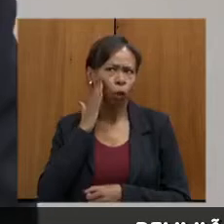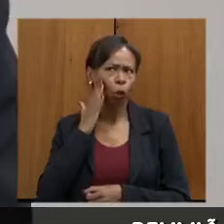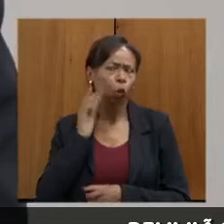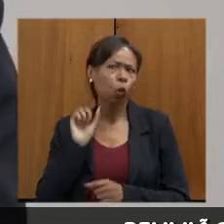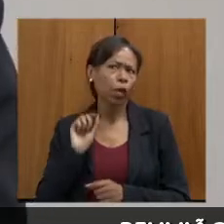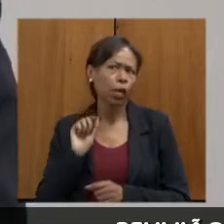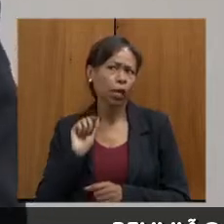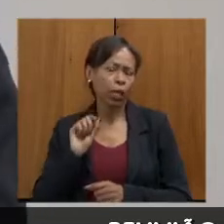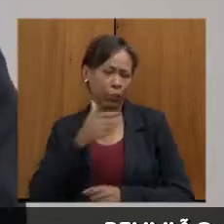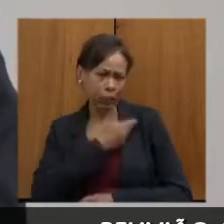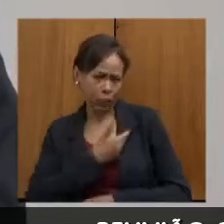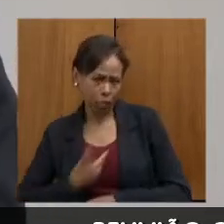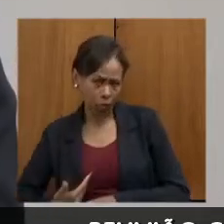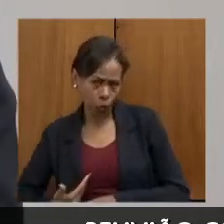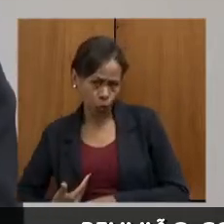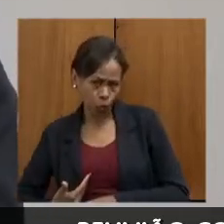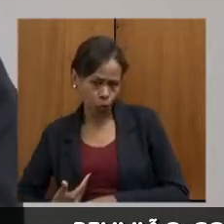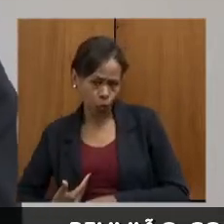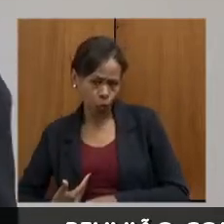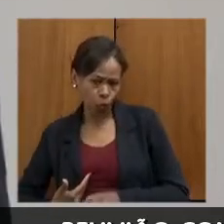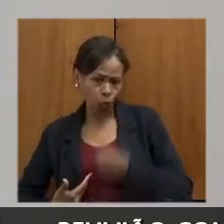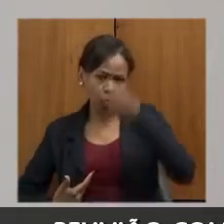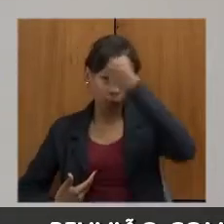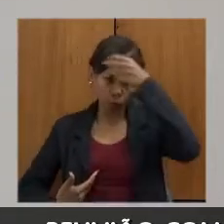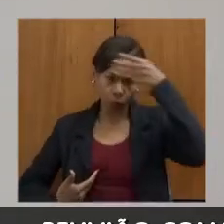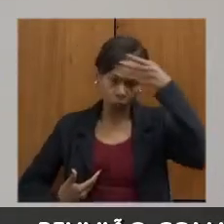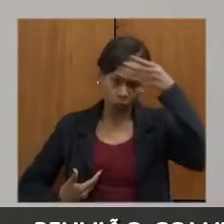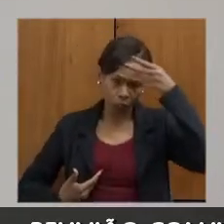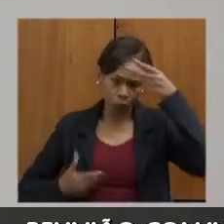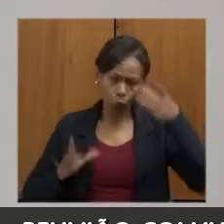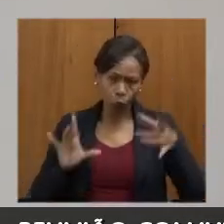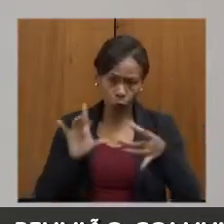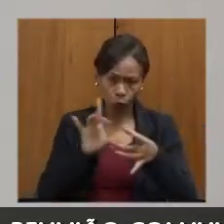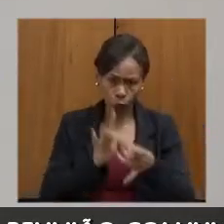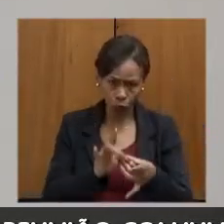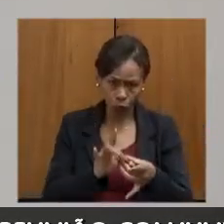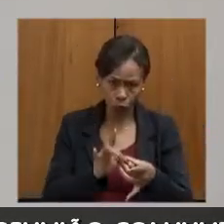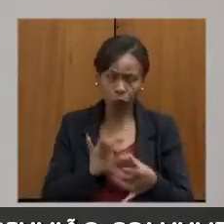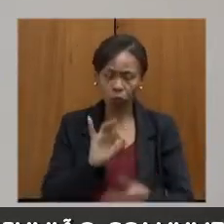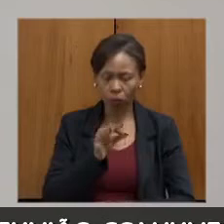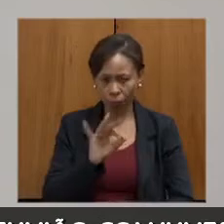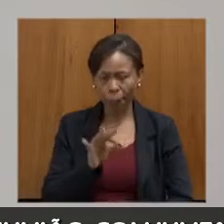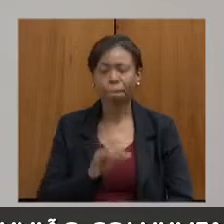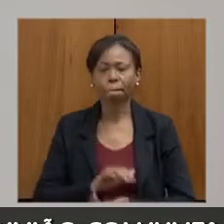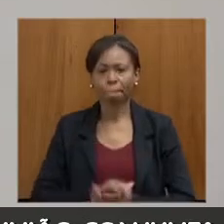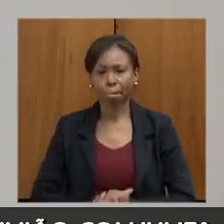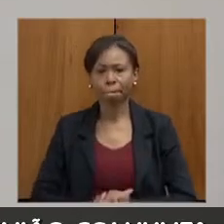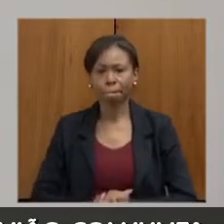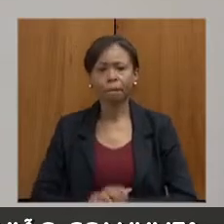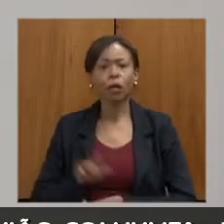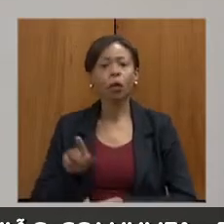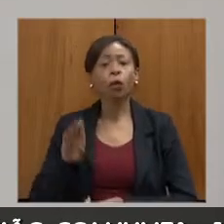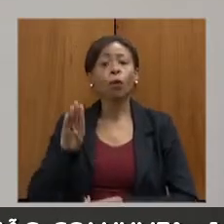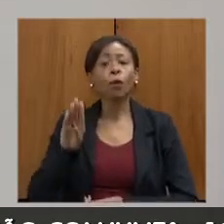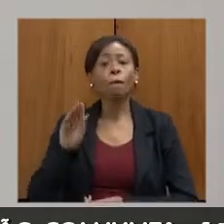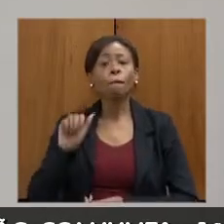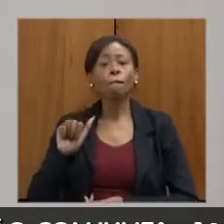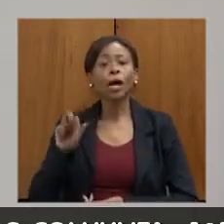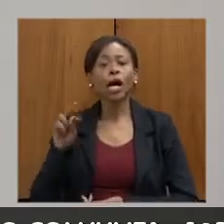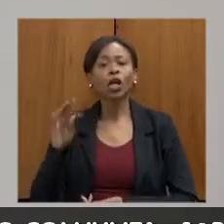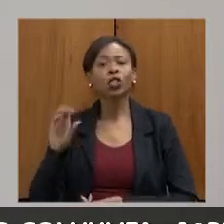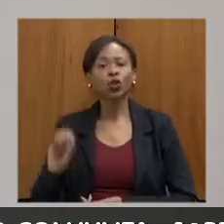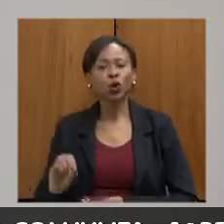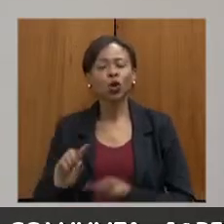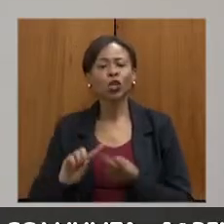leão exato perfeito né então é para citei a ideia Bartô e Roberto que é o relator sabe